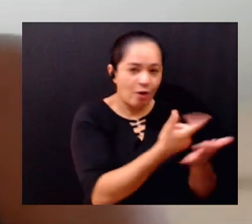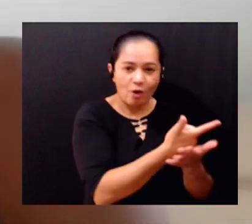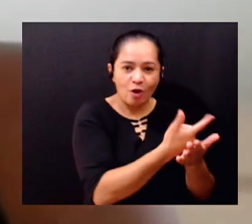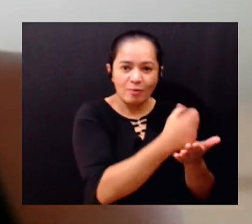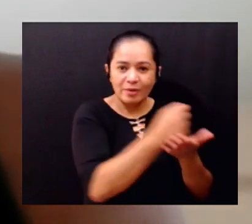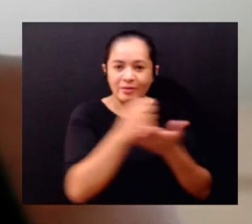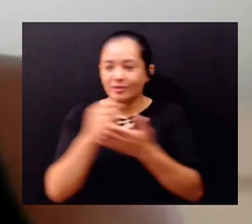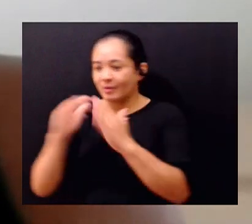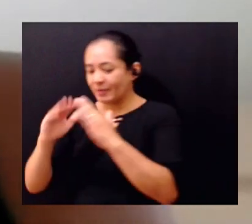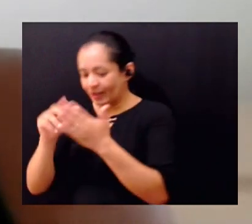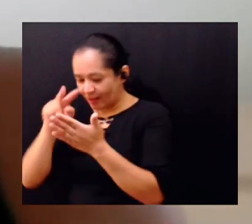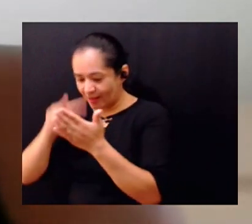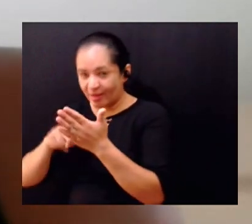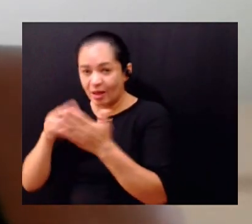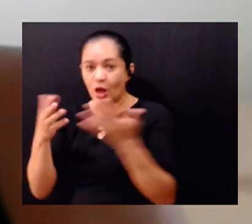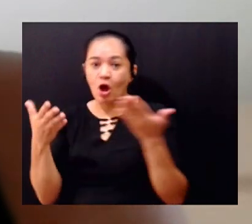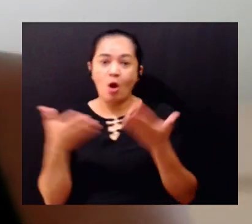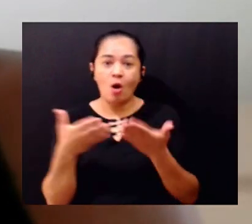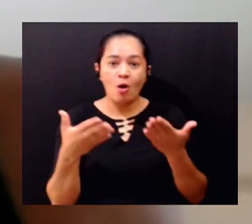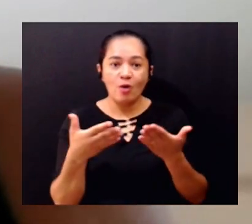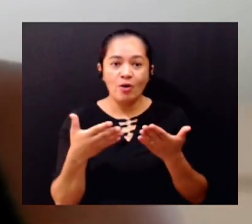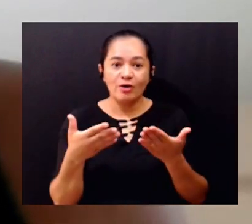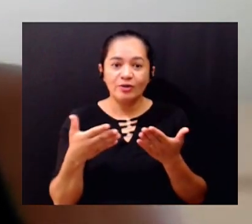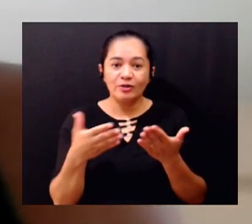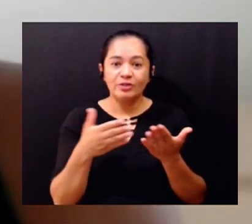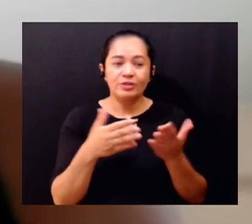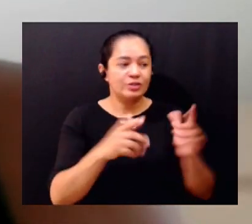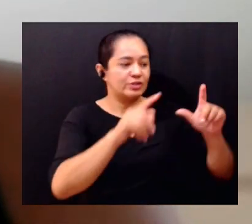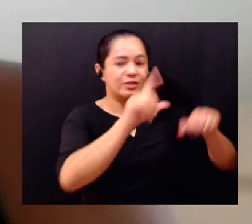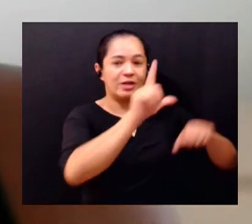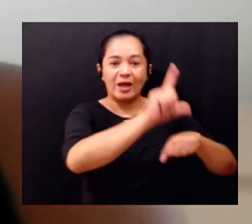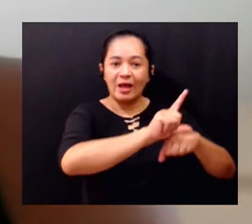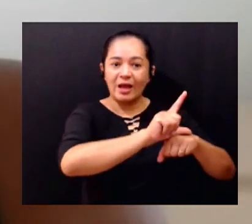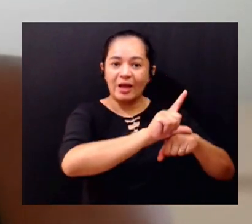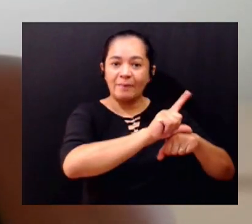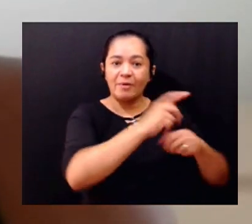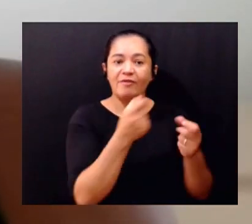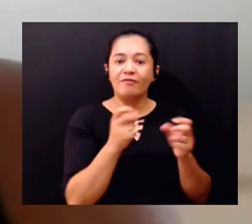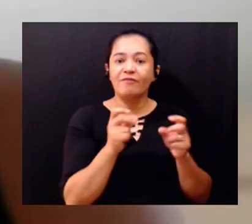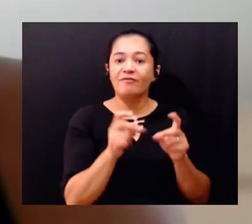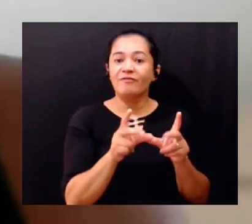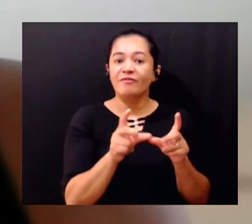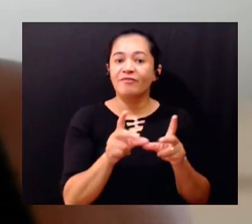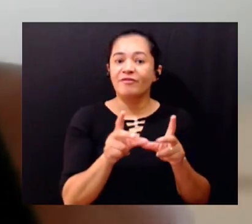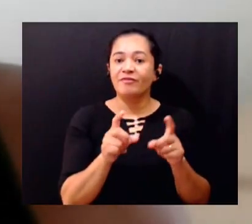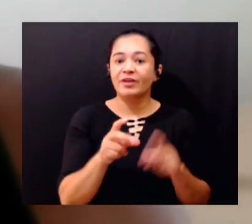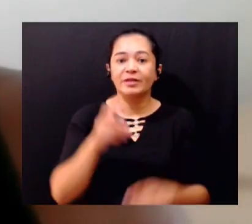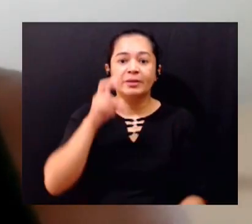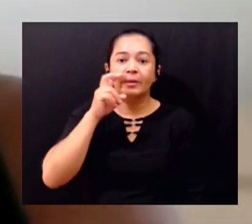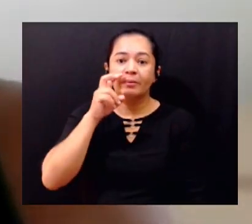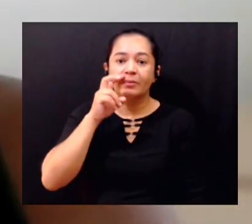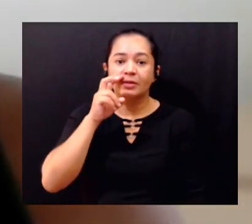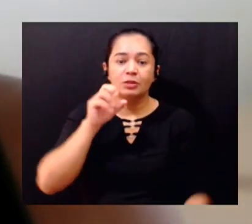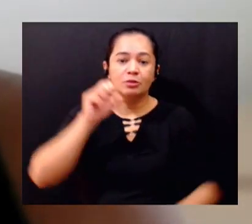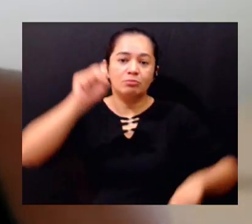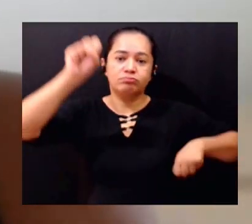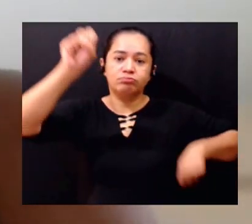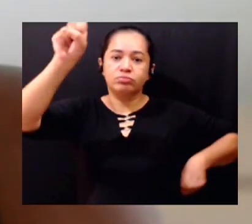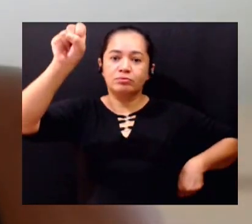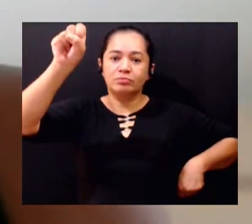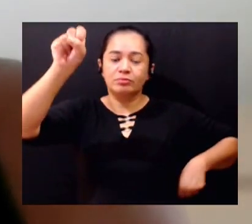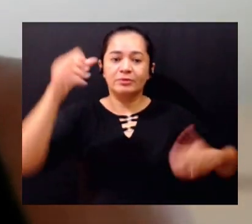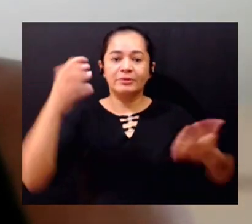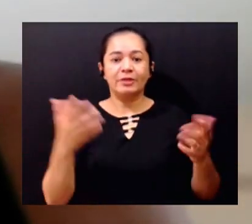de jornal ela tem publicado tem vendido apenas a Turma da Mônica e os super-heróis. Então, o quadrinho nacional que a